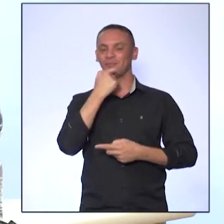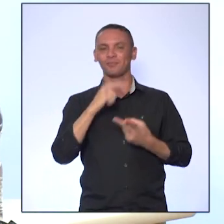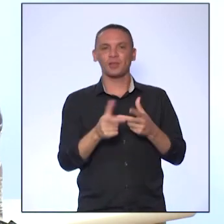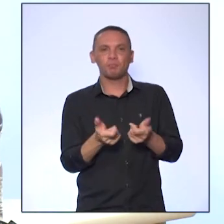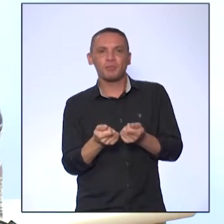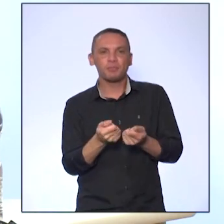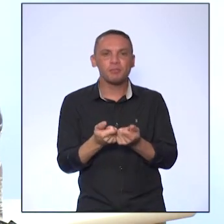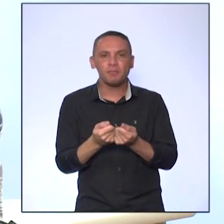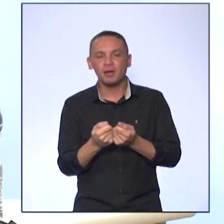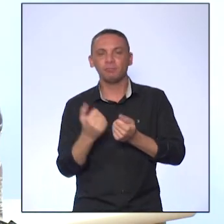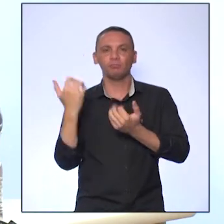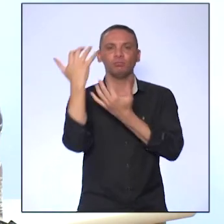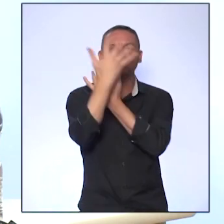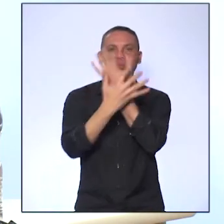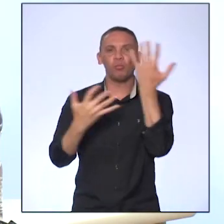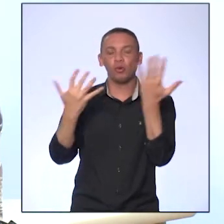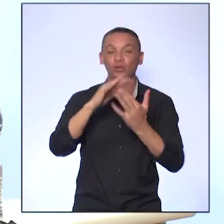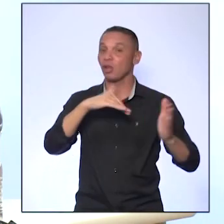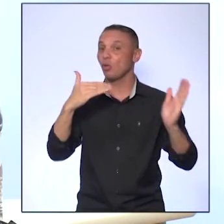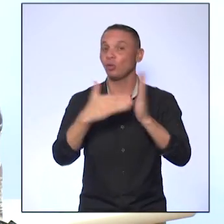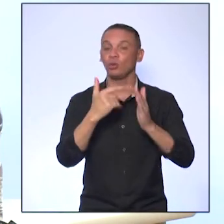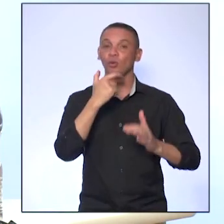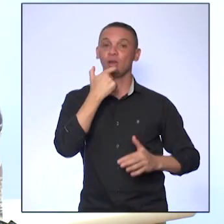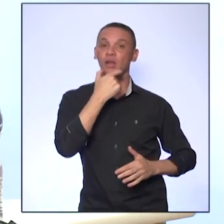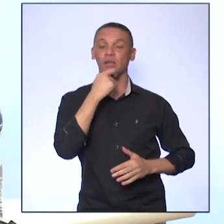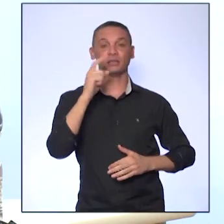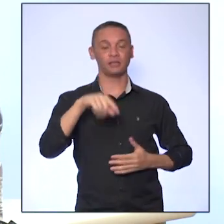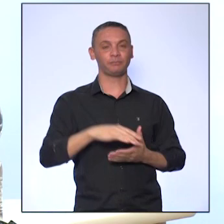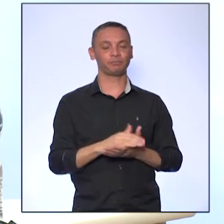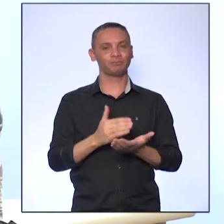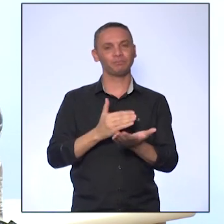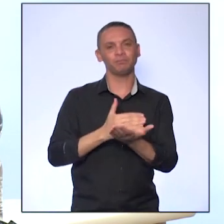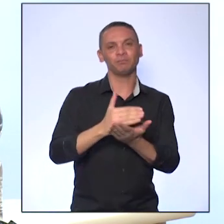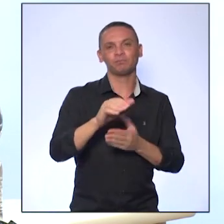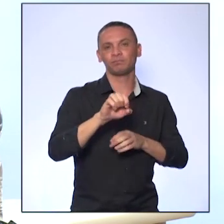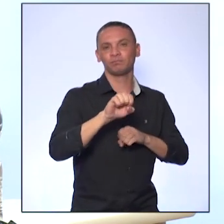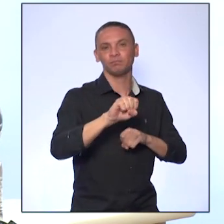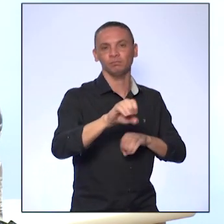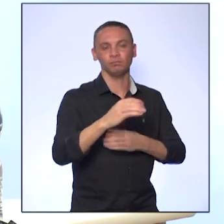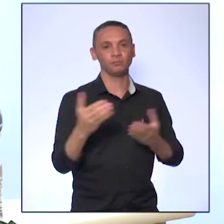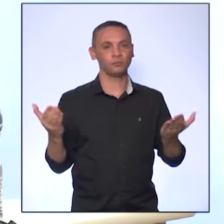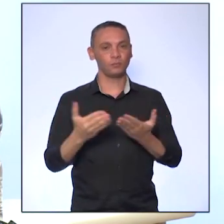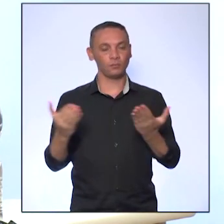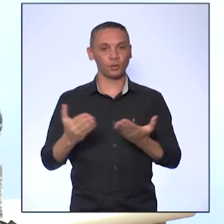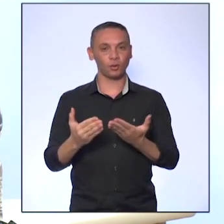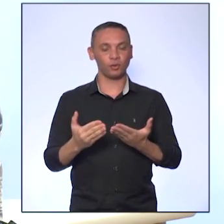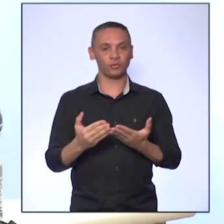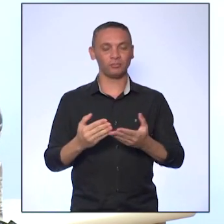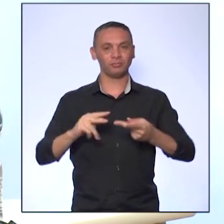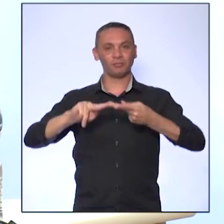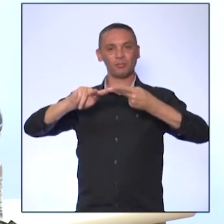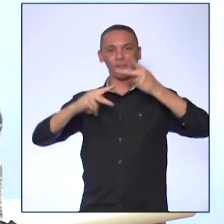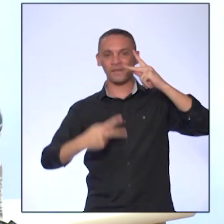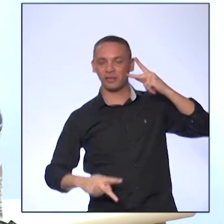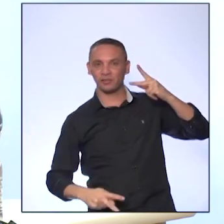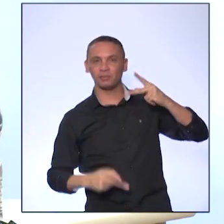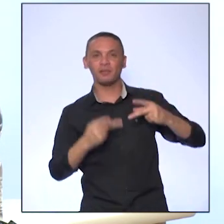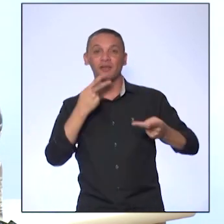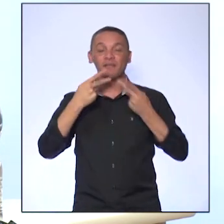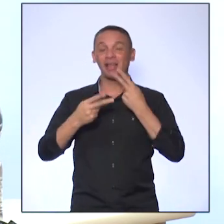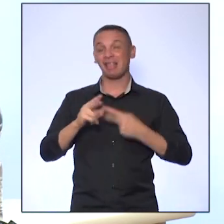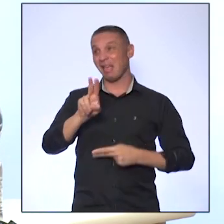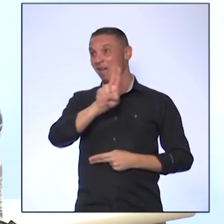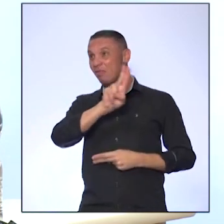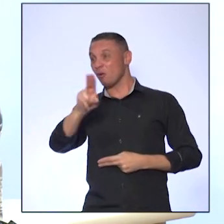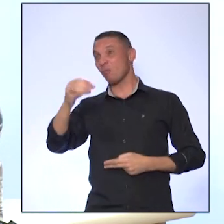games, as músicas. Portanto, para começar a nossa aula de hoje, nós vamos quebrar este paradigma dizendo que vocês